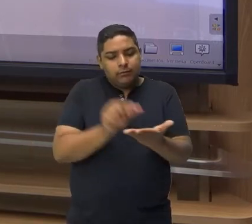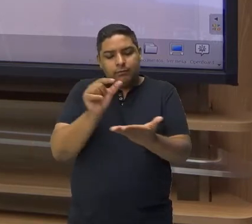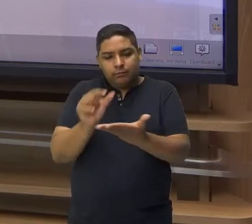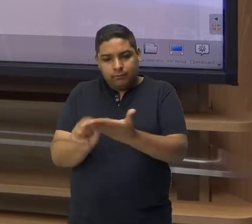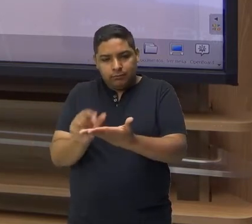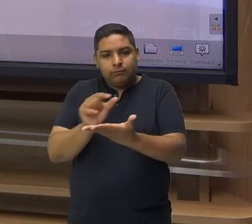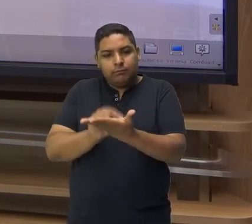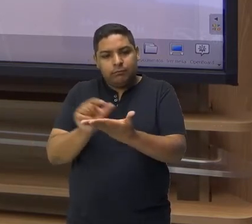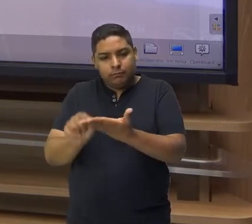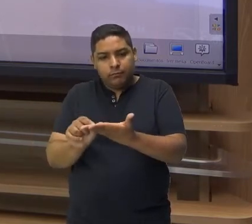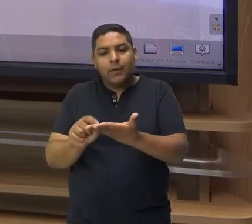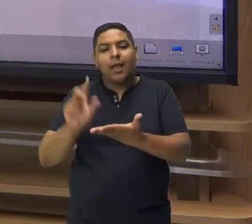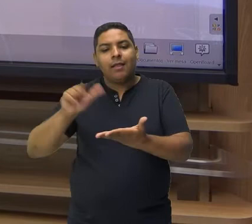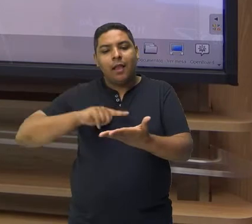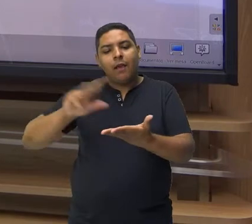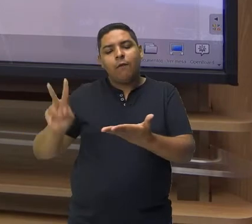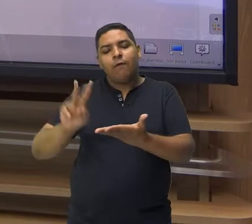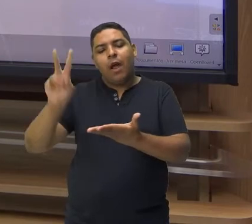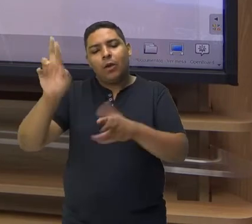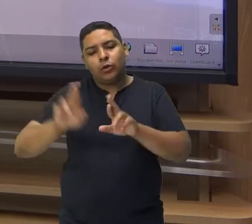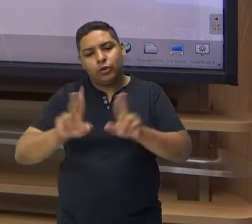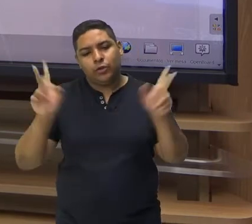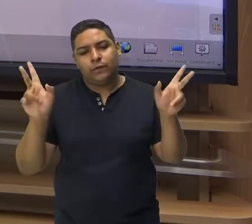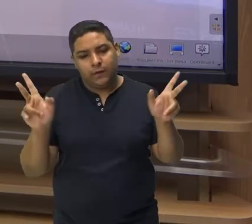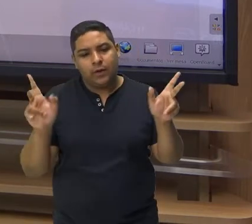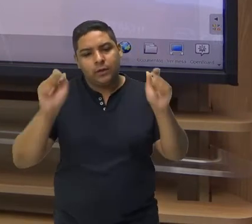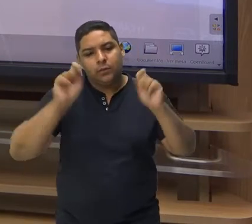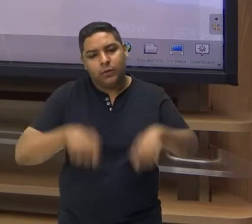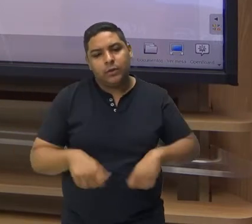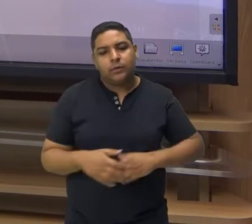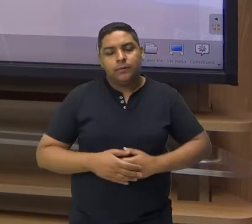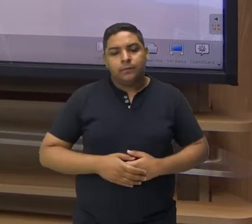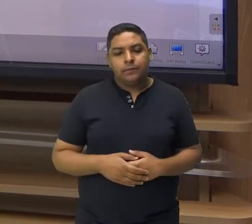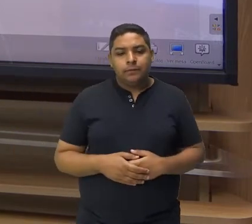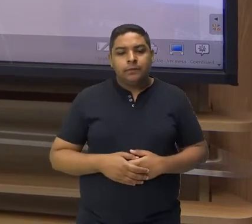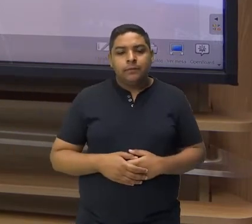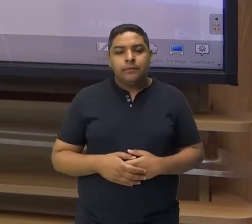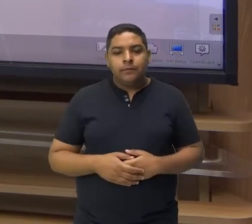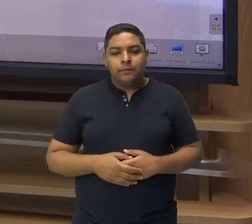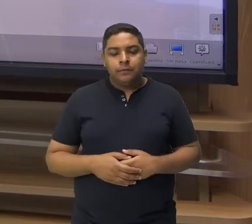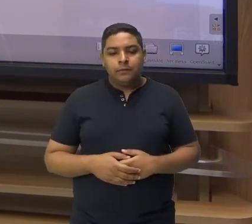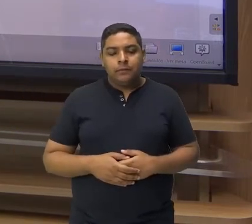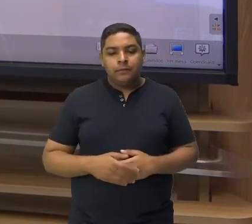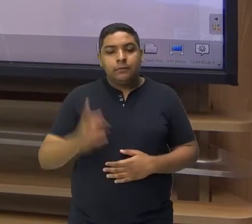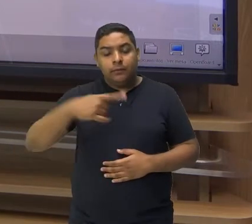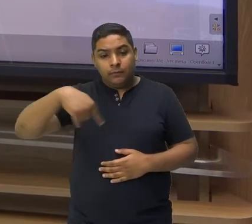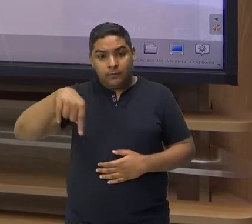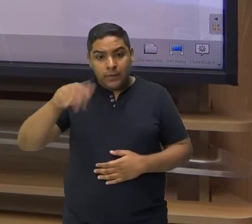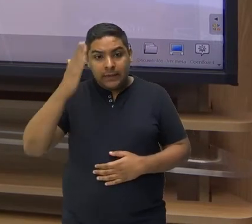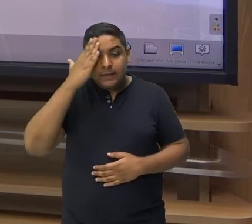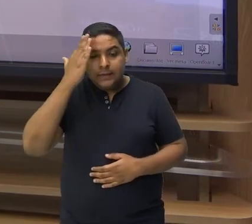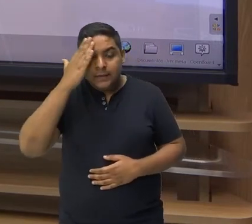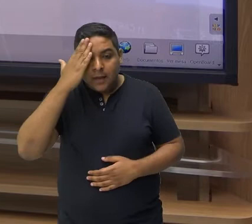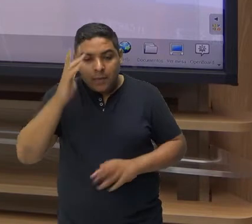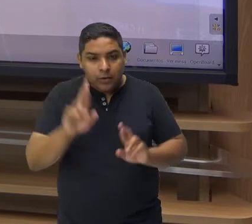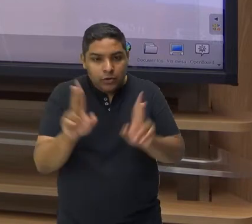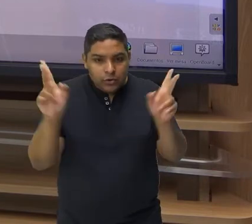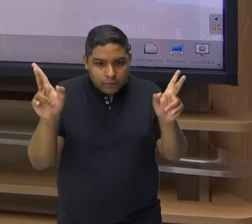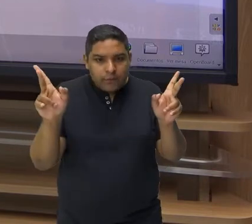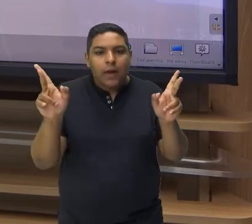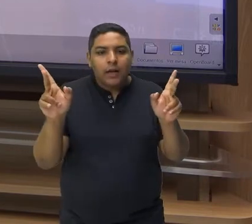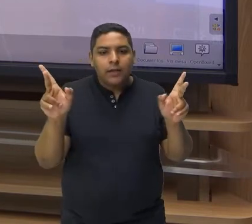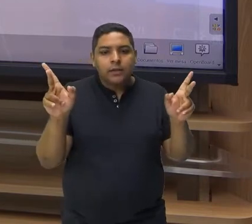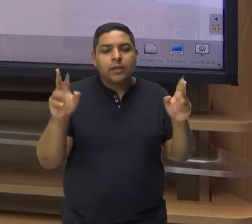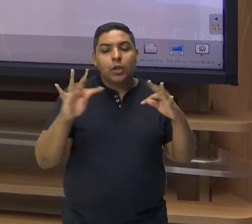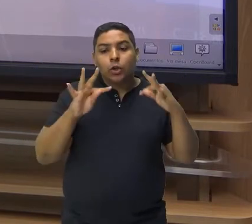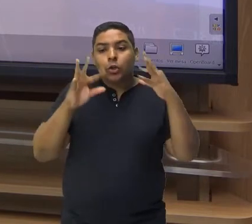Então, cada um vai ter um valor de diferença de potencial. De modo que, para eu saber a diferença de potencial